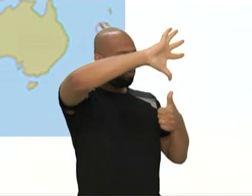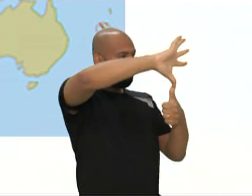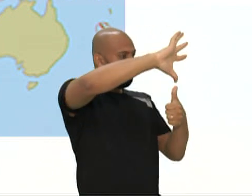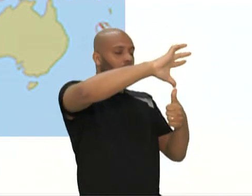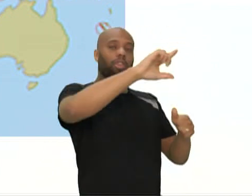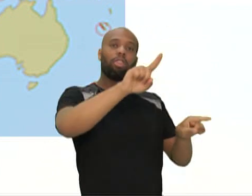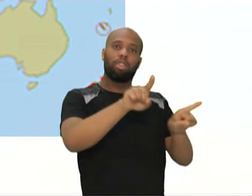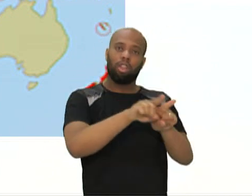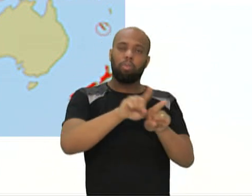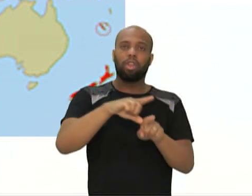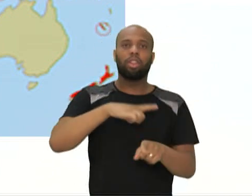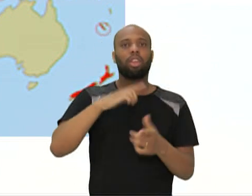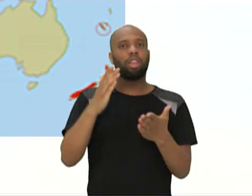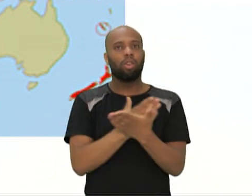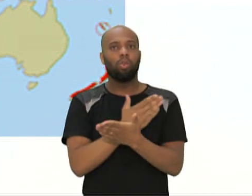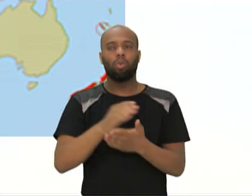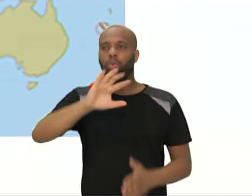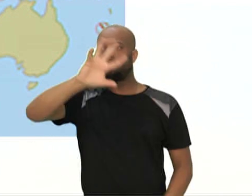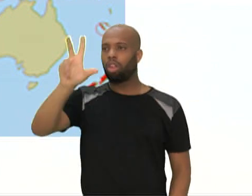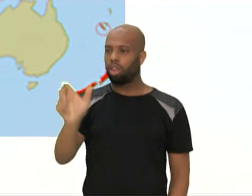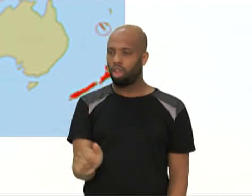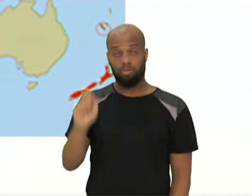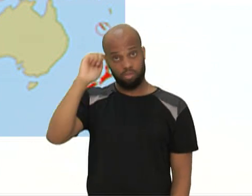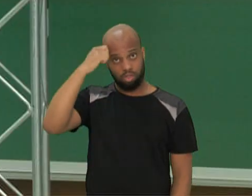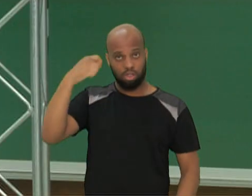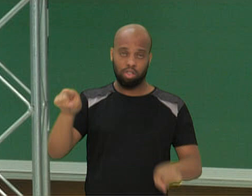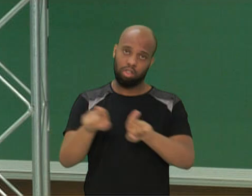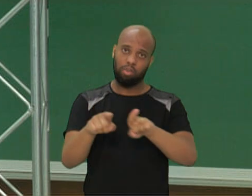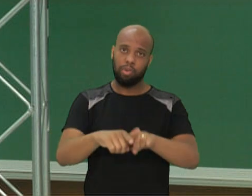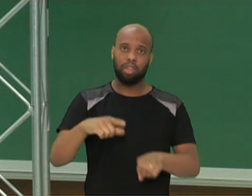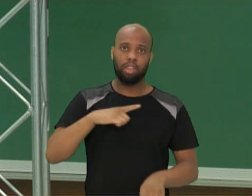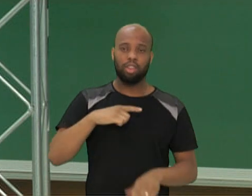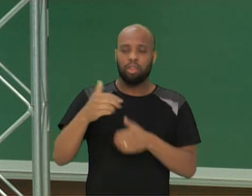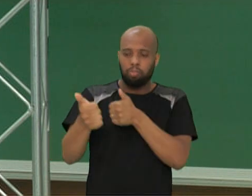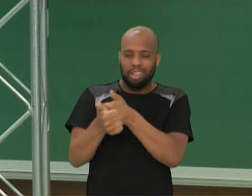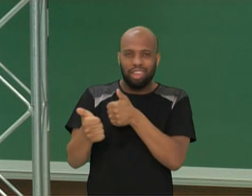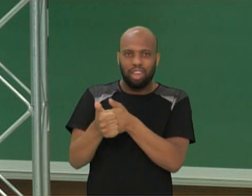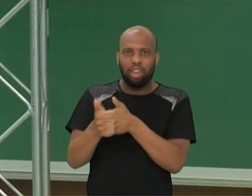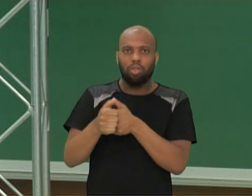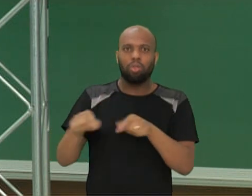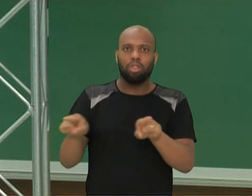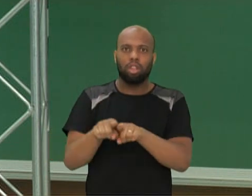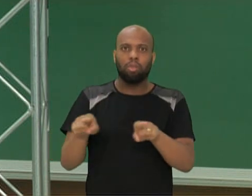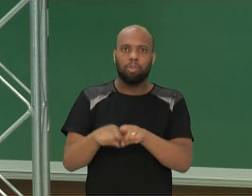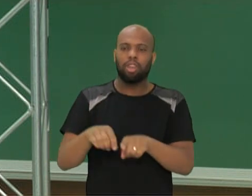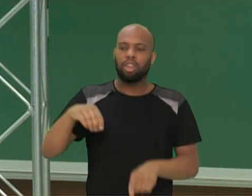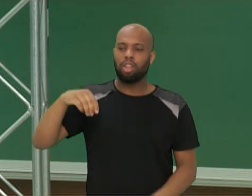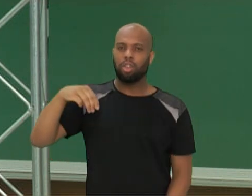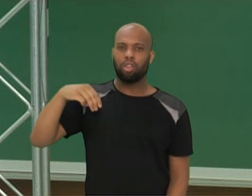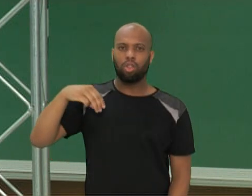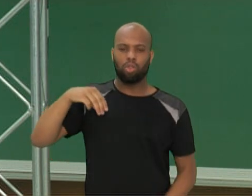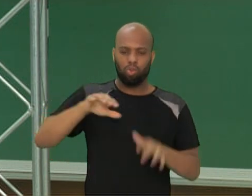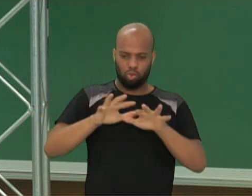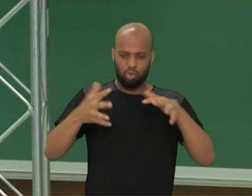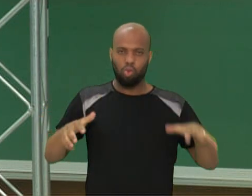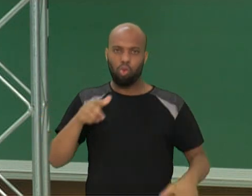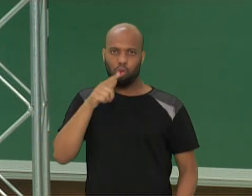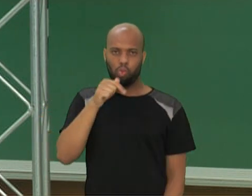Nós temos alguns pontos no continente africano. Nós temos ali em torno do Mar Mediterrâneo,